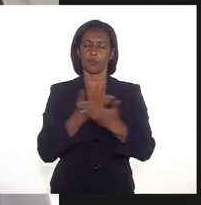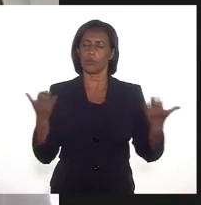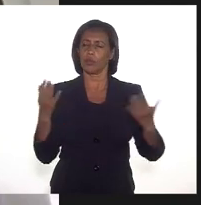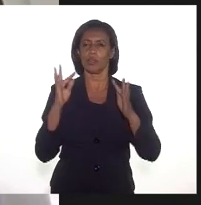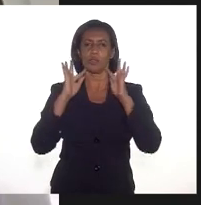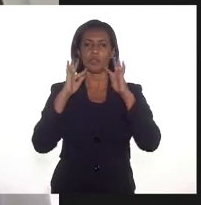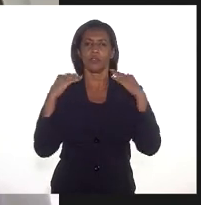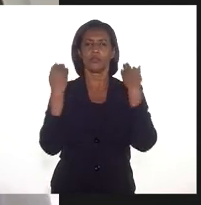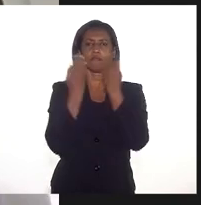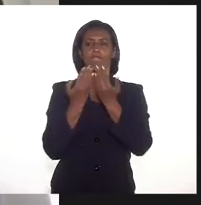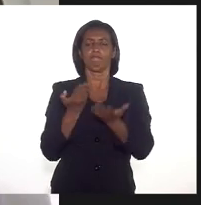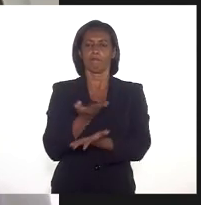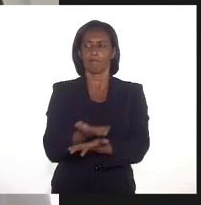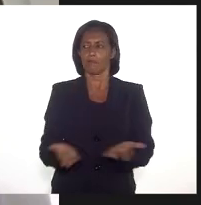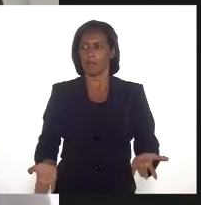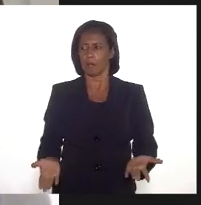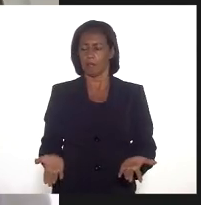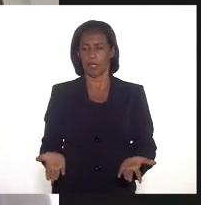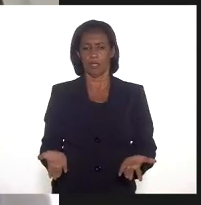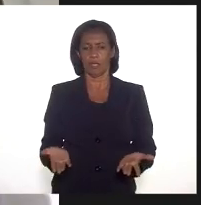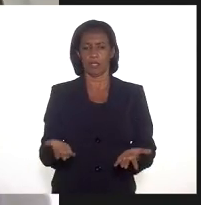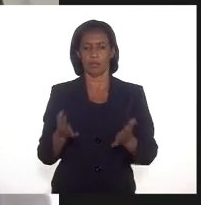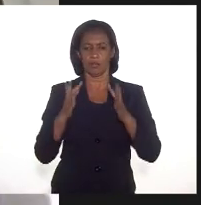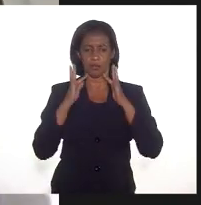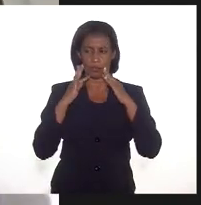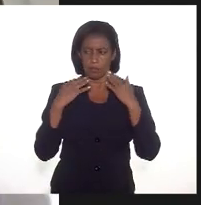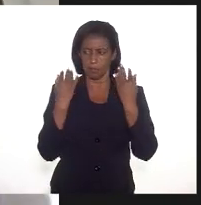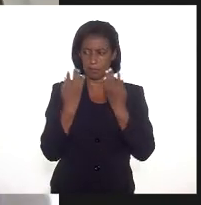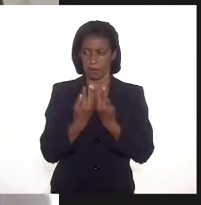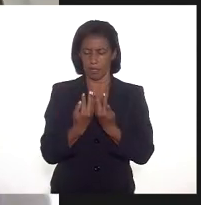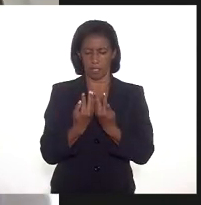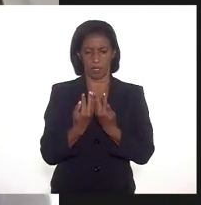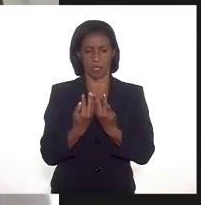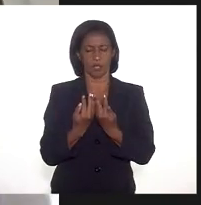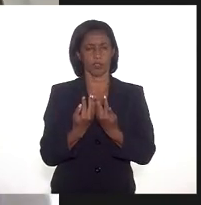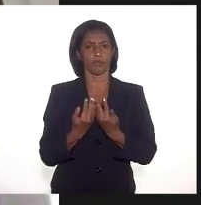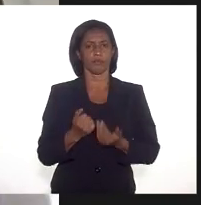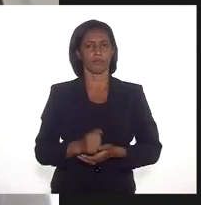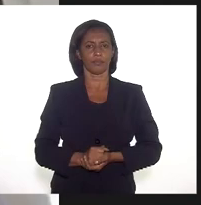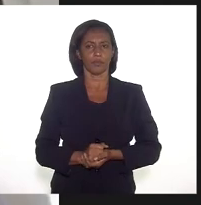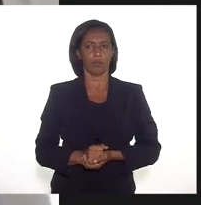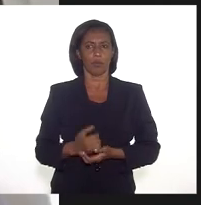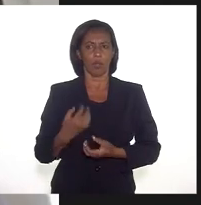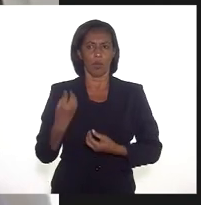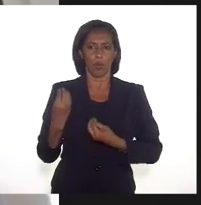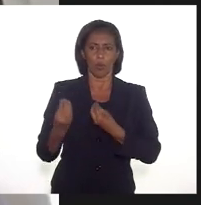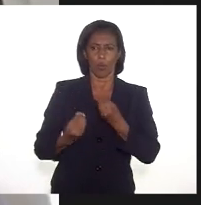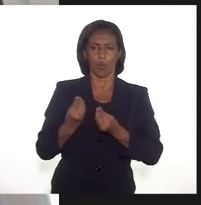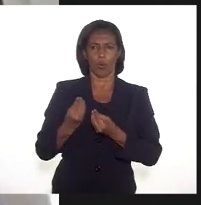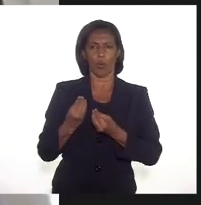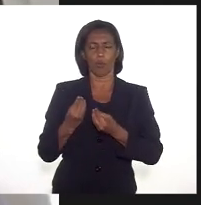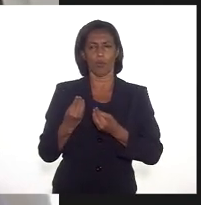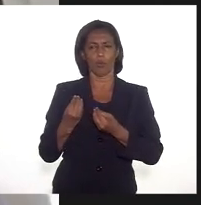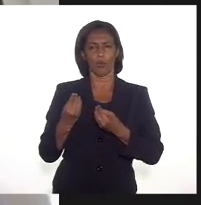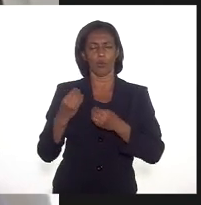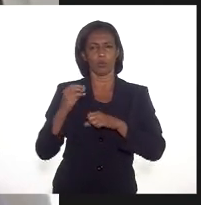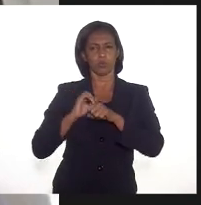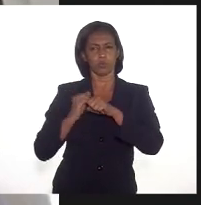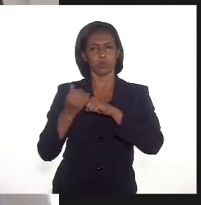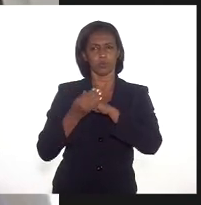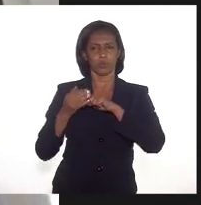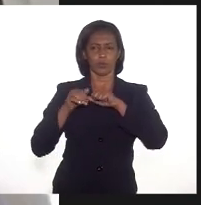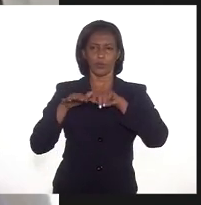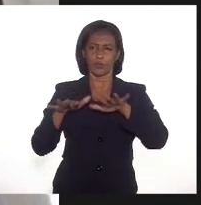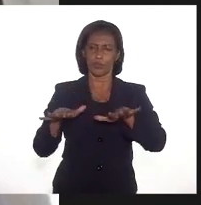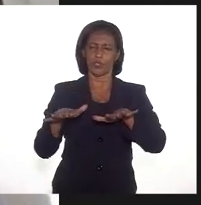famílias que perderam seus familiares e entes queridos como vítima do Covid-19. Então, uma boa